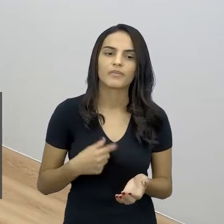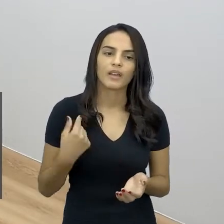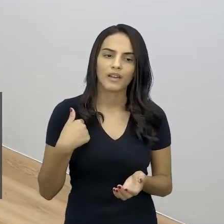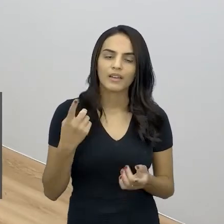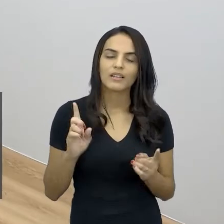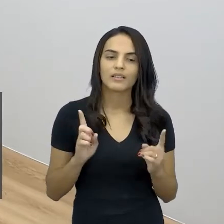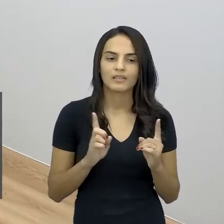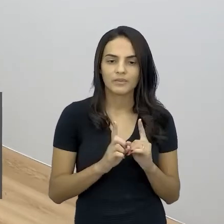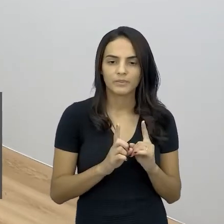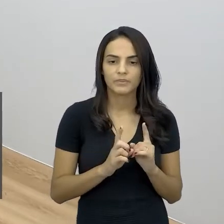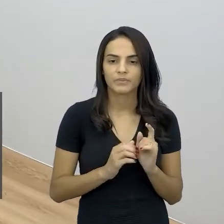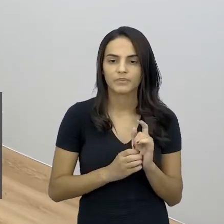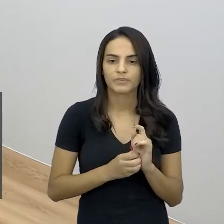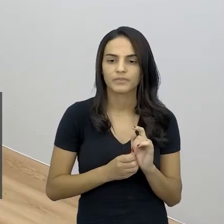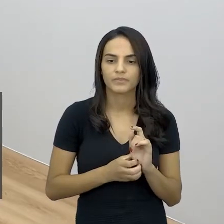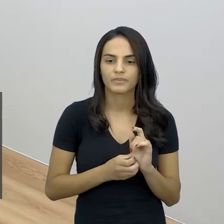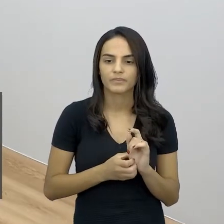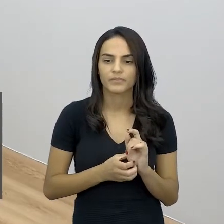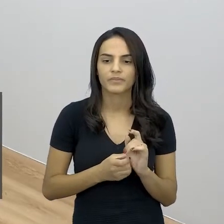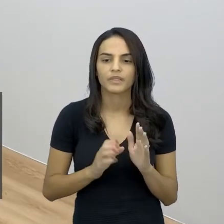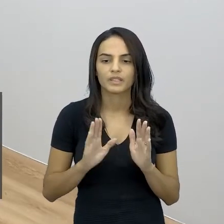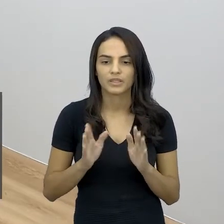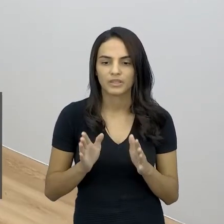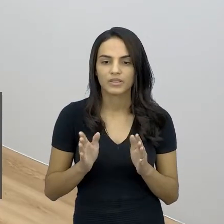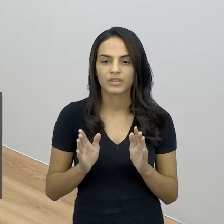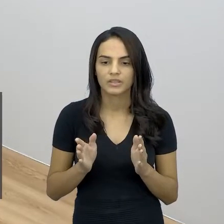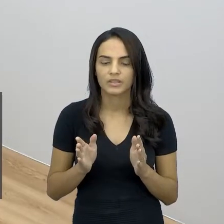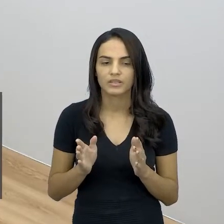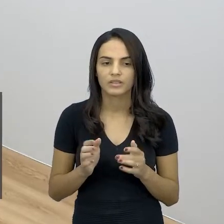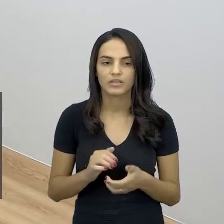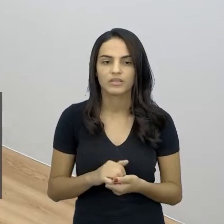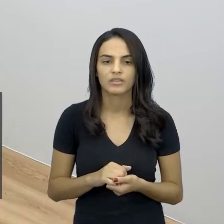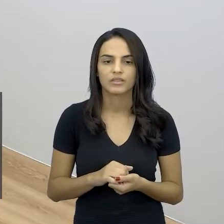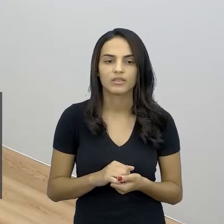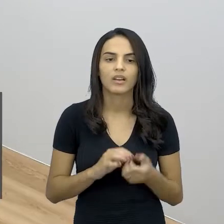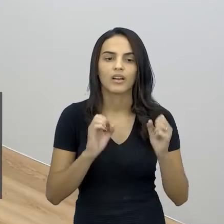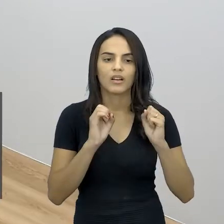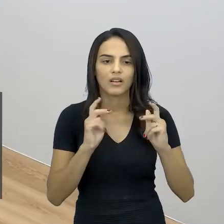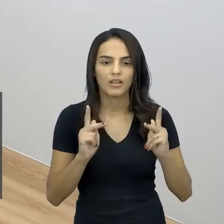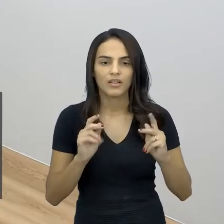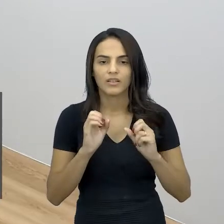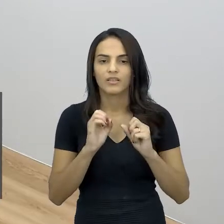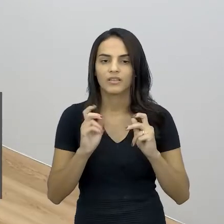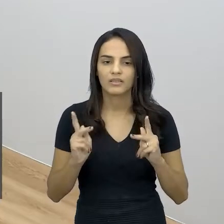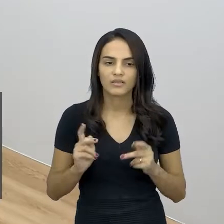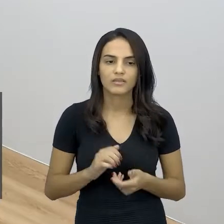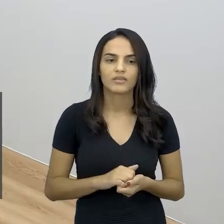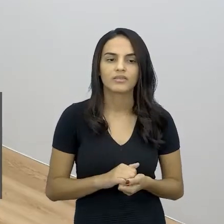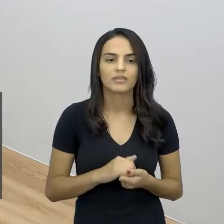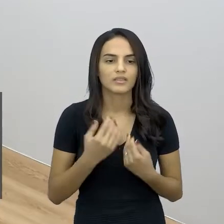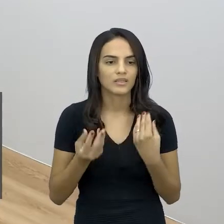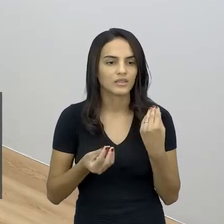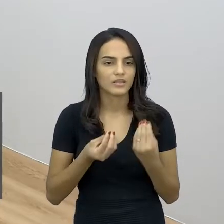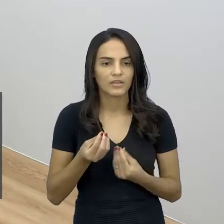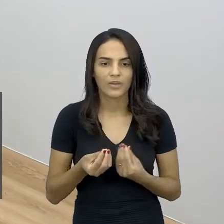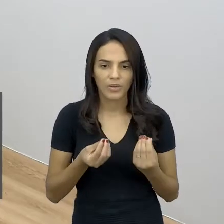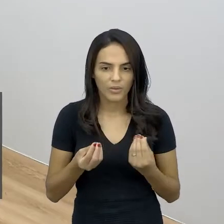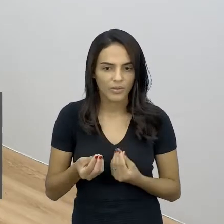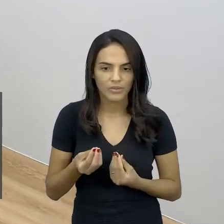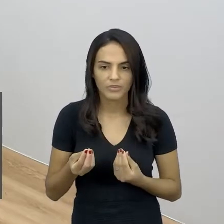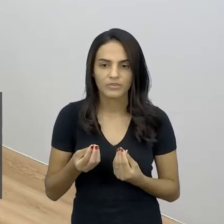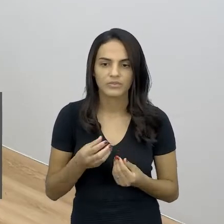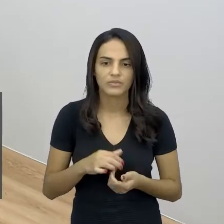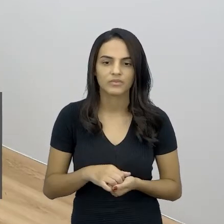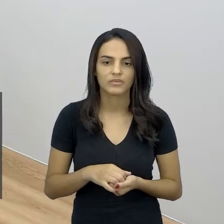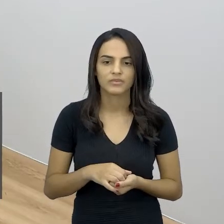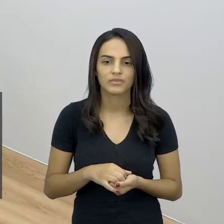lá e tal, e já Tânia. Falei, não, o que é isso? Tá doido?